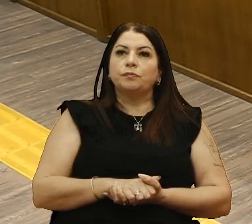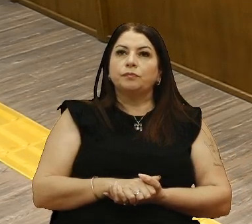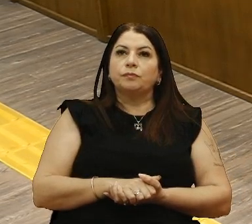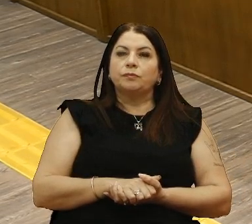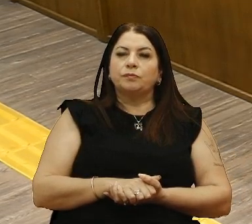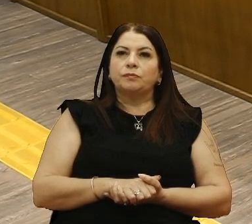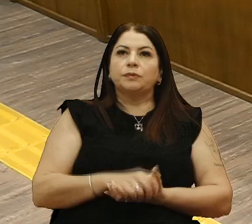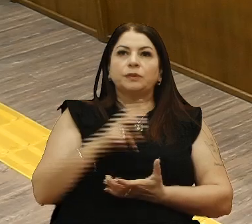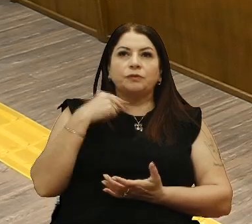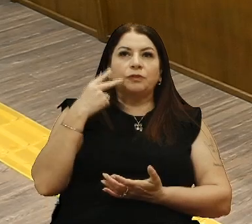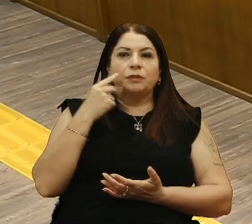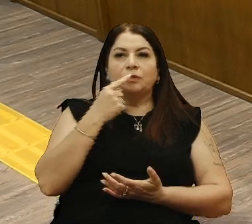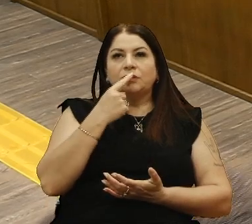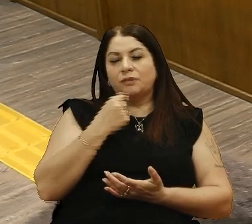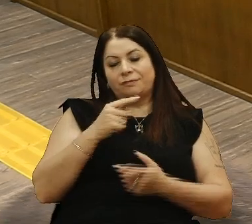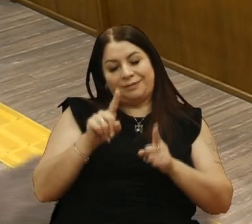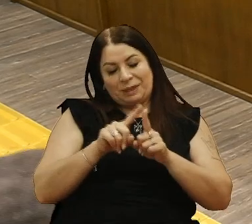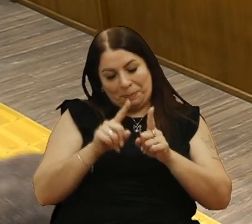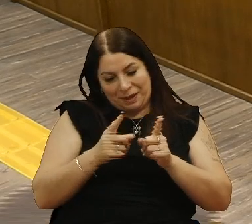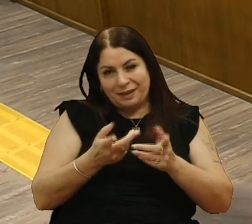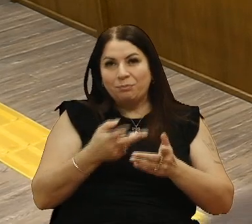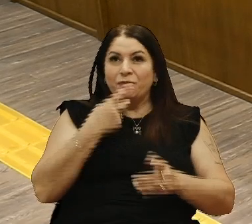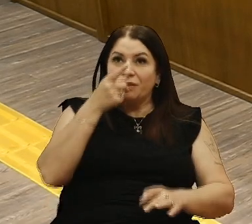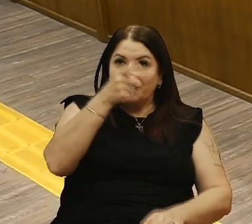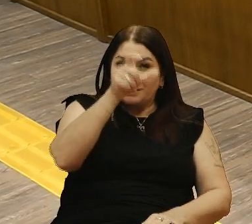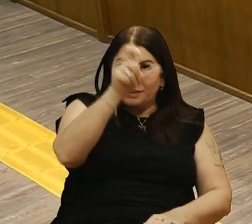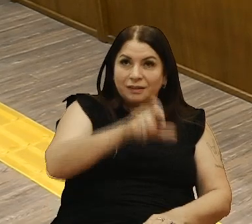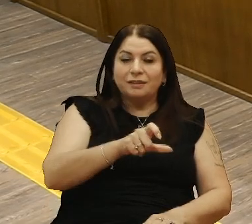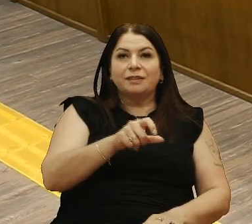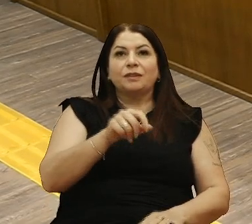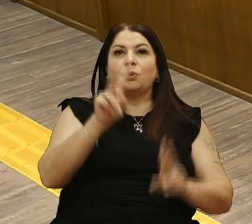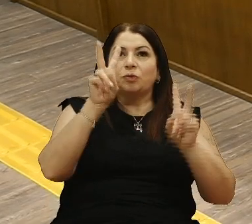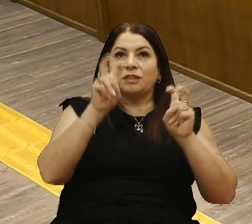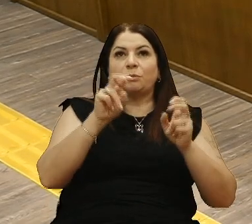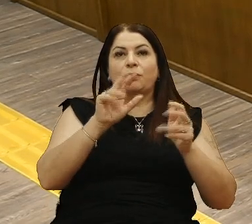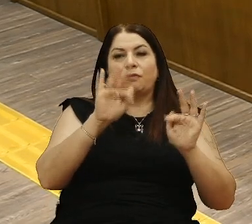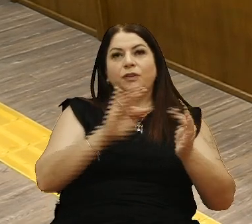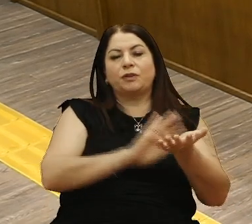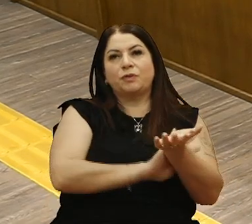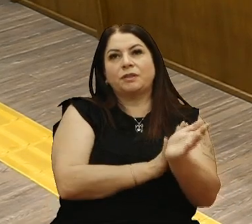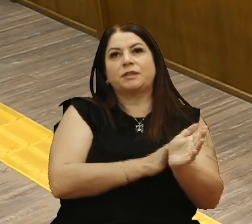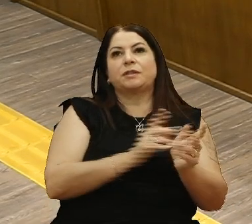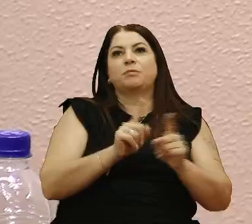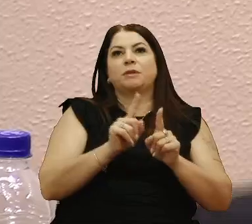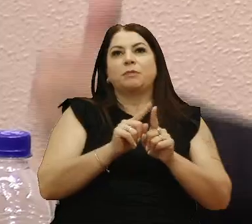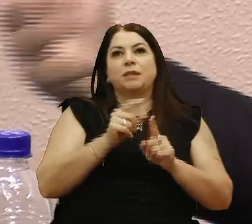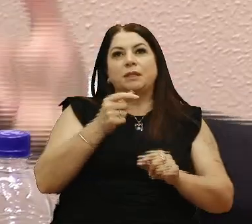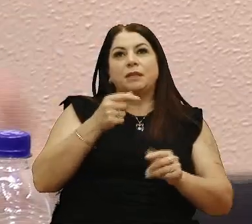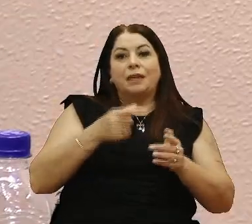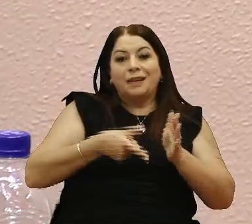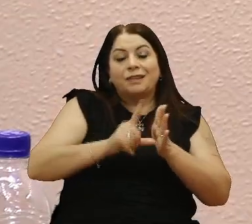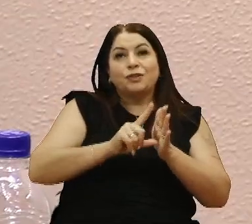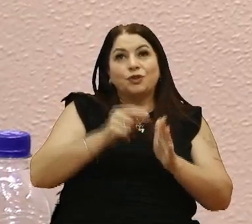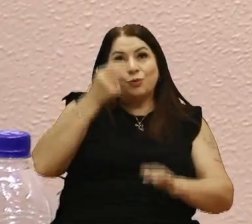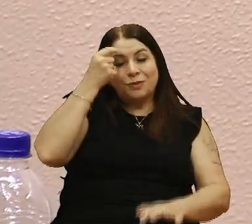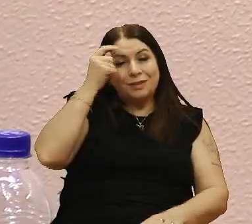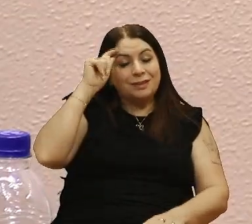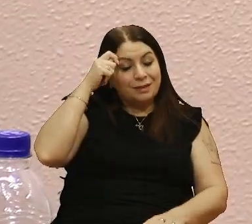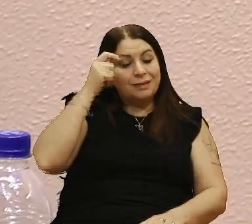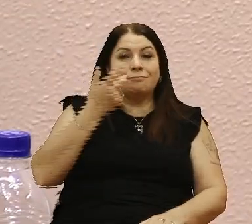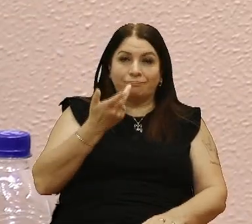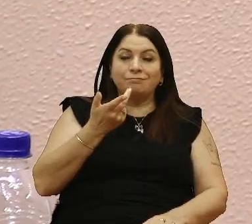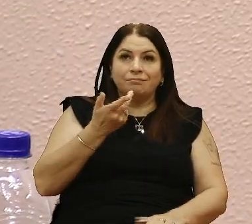E da vereadora Rose também, mas digo da senhora porque o tema é o antirracismo, é a véspera da consciência negra, e isso